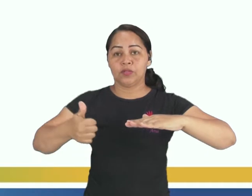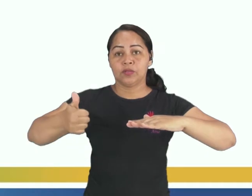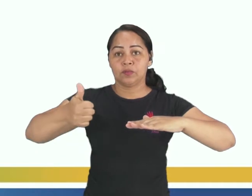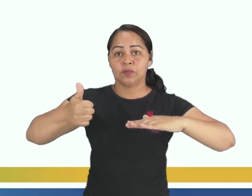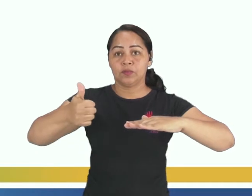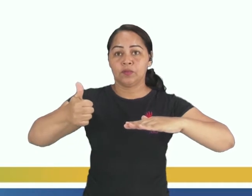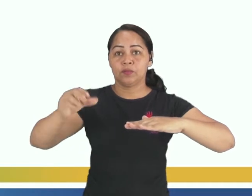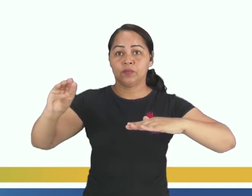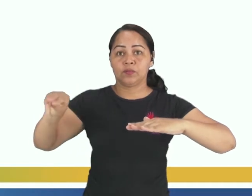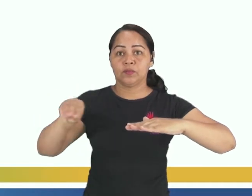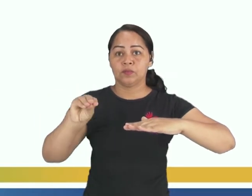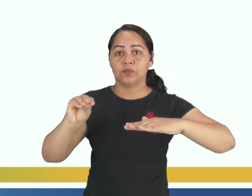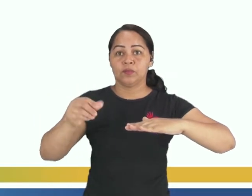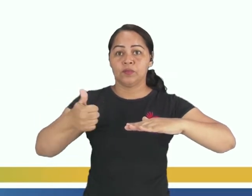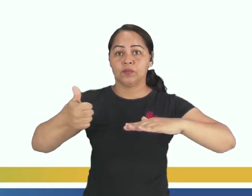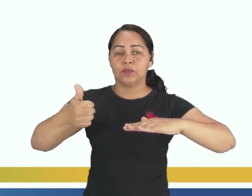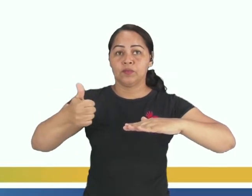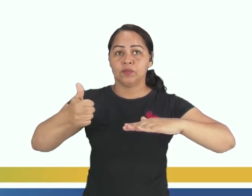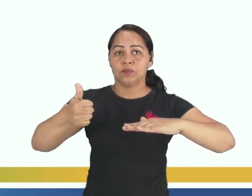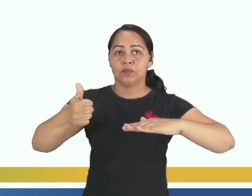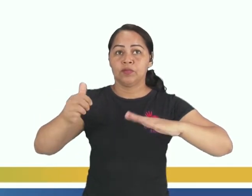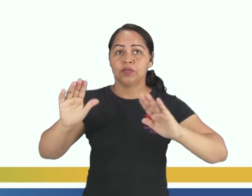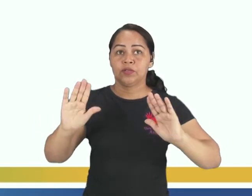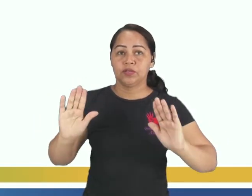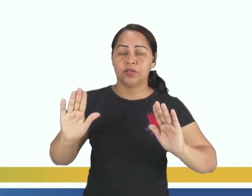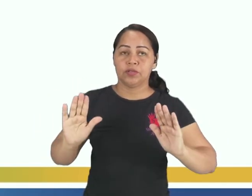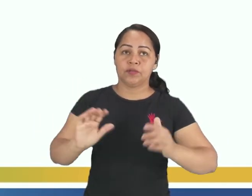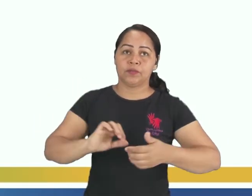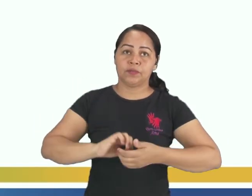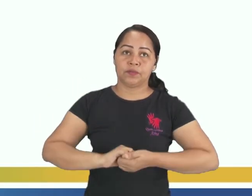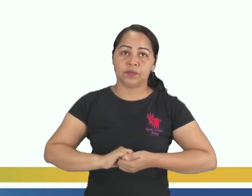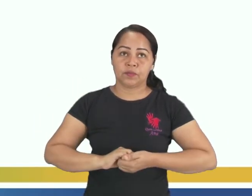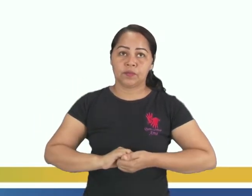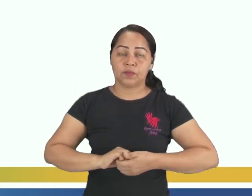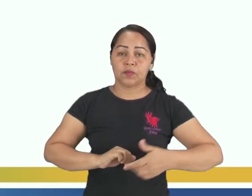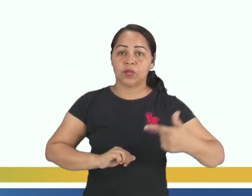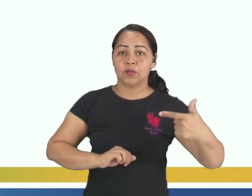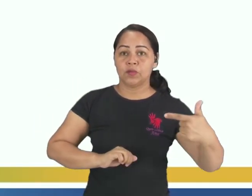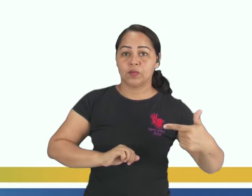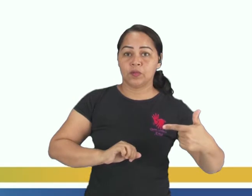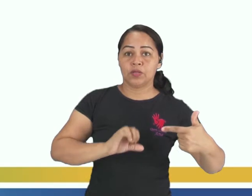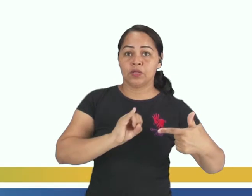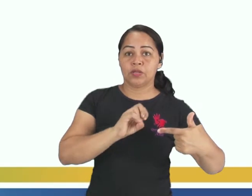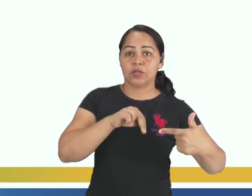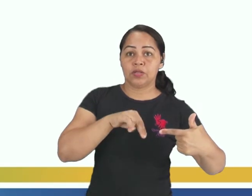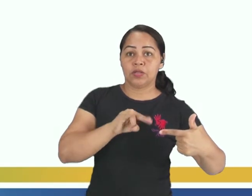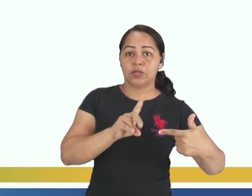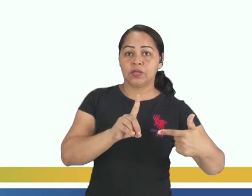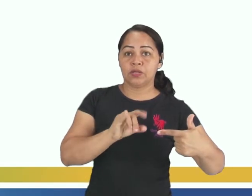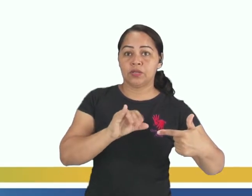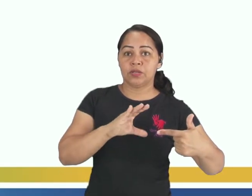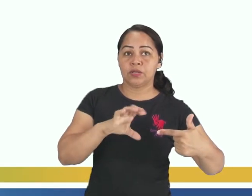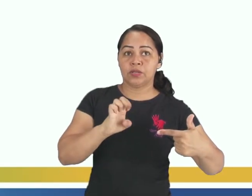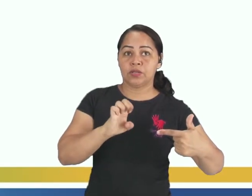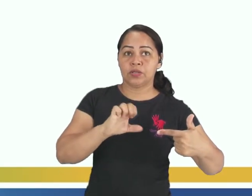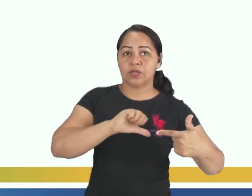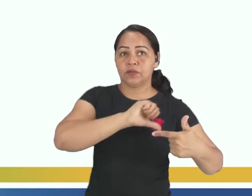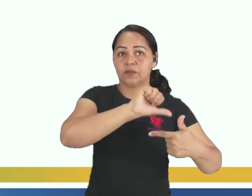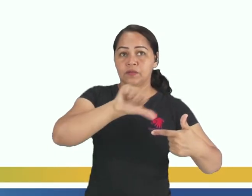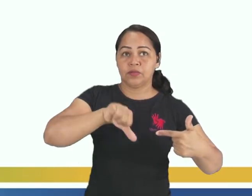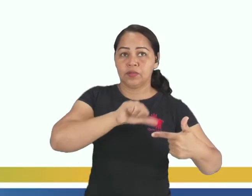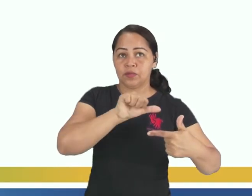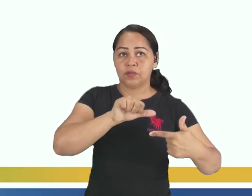certo? E o índice o índice da raiz, ok, virou, aqui no caso,